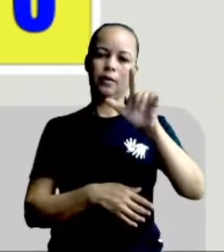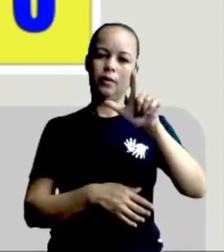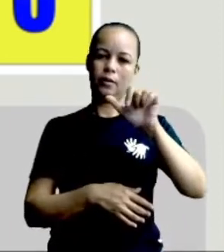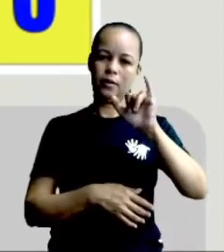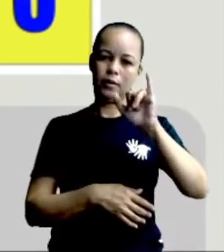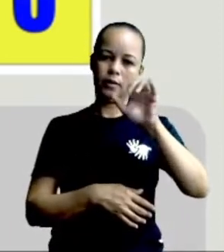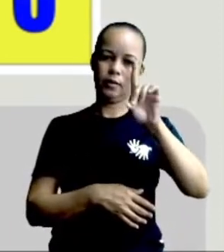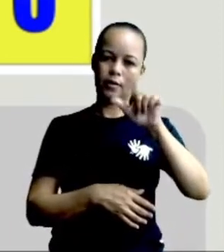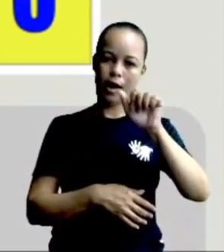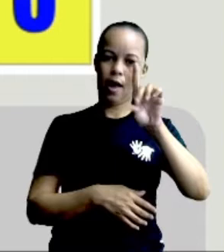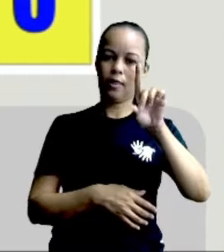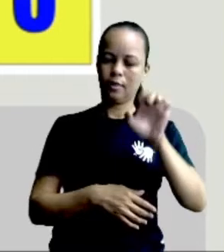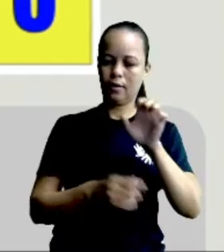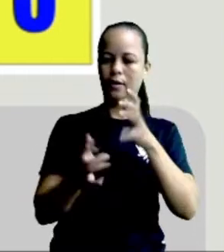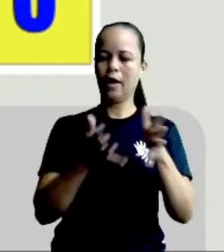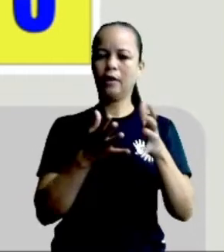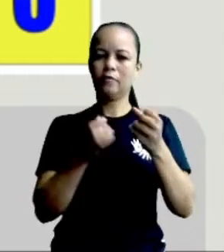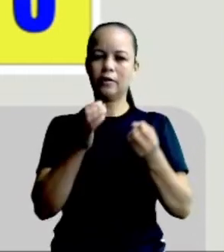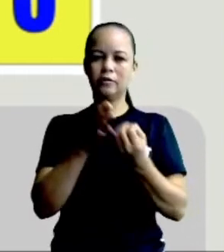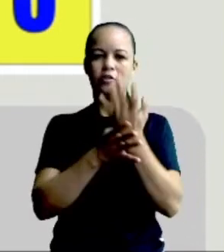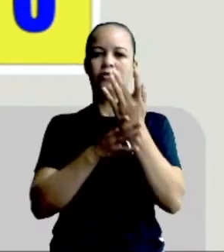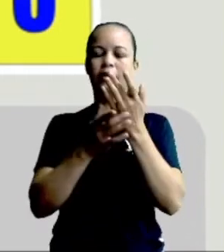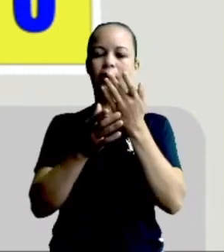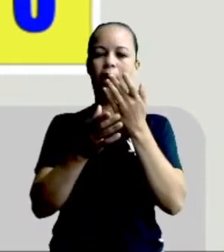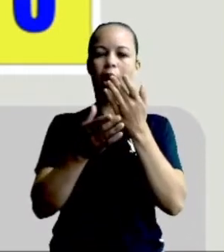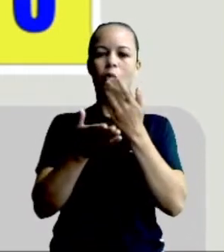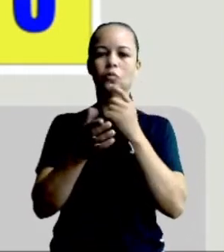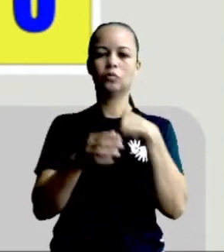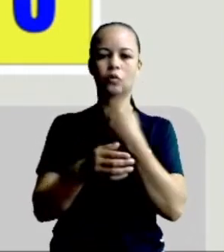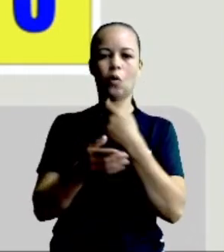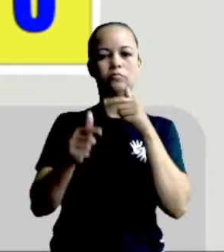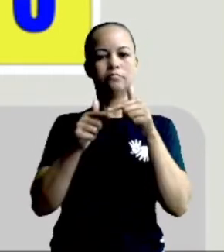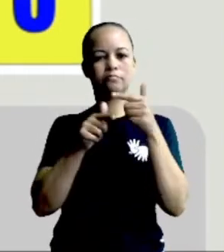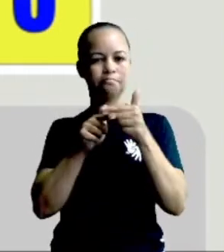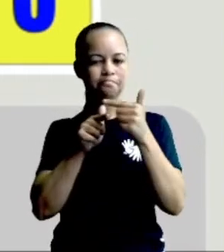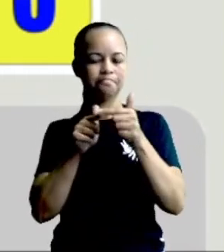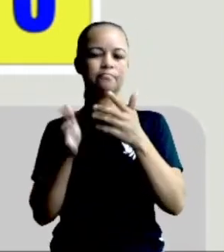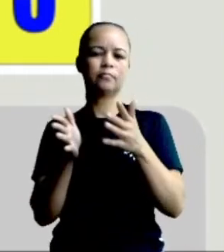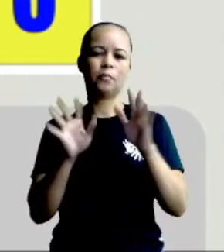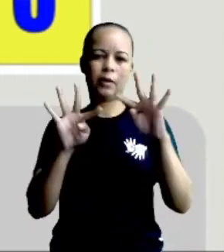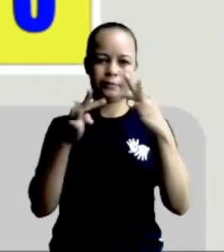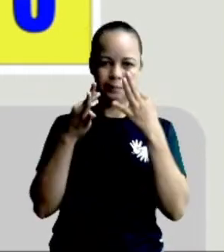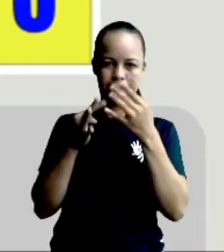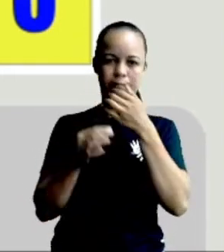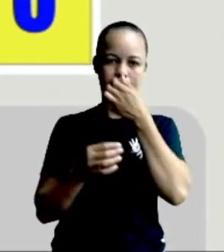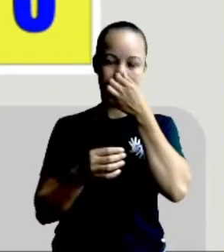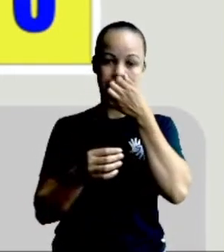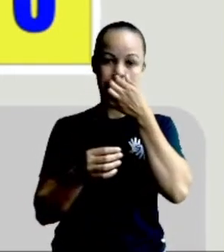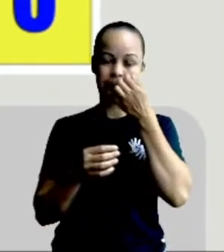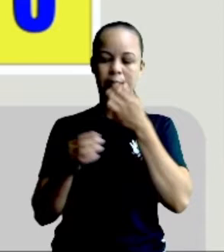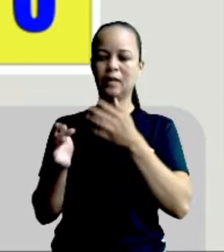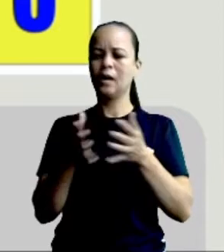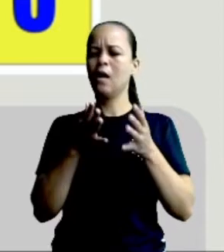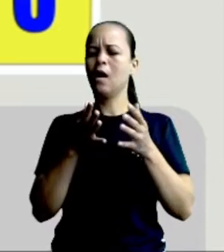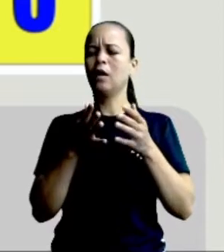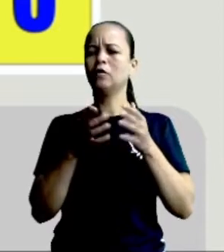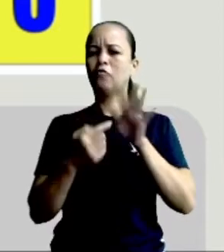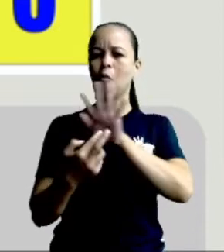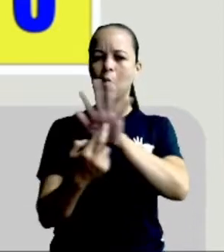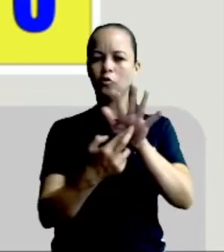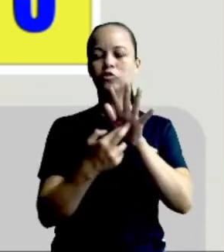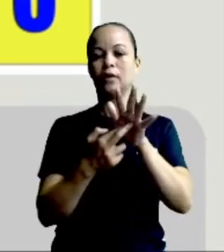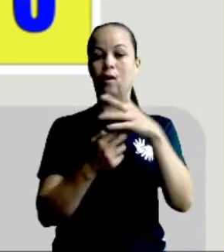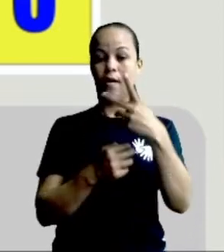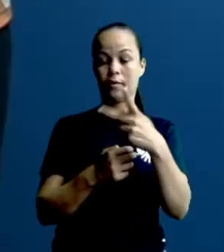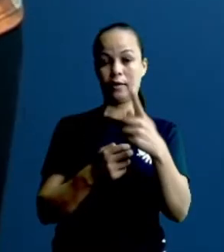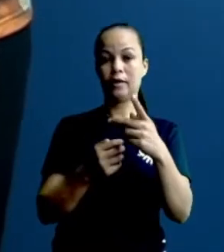vai desvendar aí o nosso problema. Presta bem atenção, porque eu vou trazer aqui a